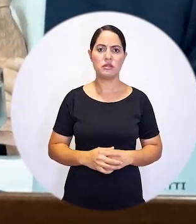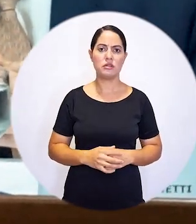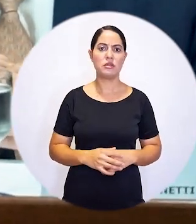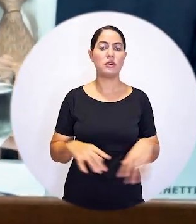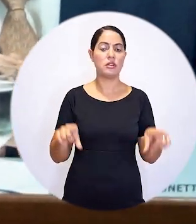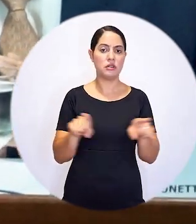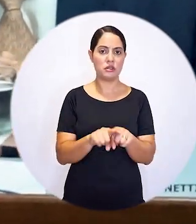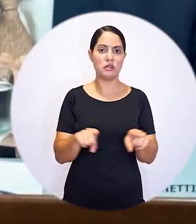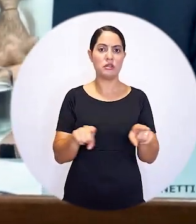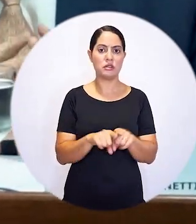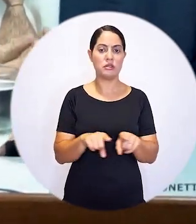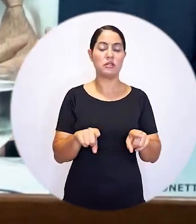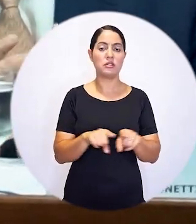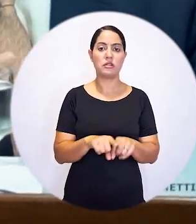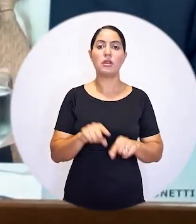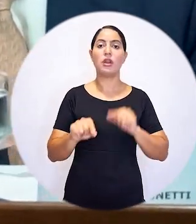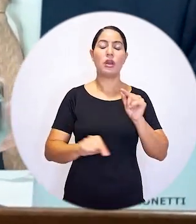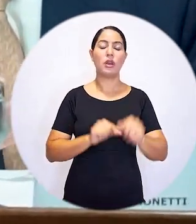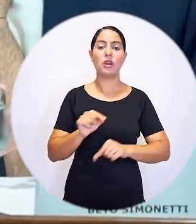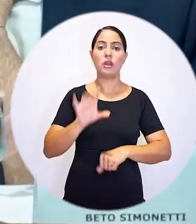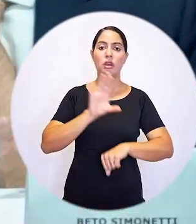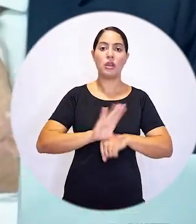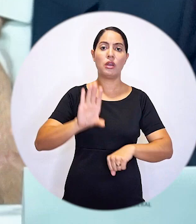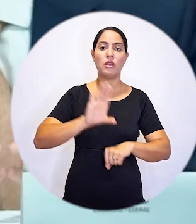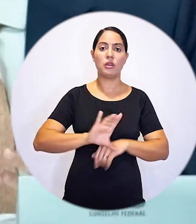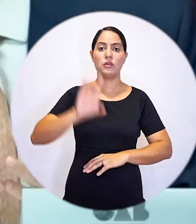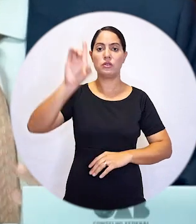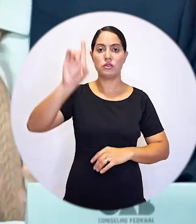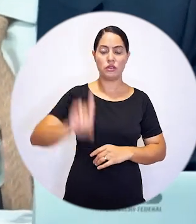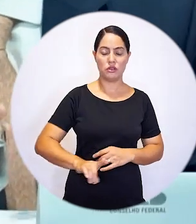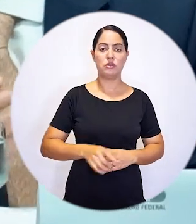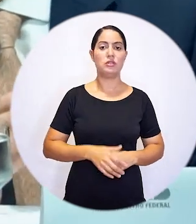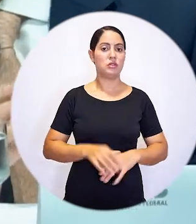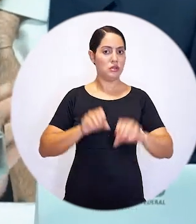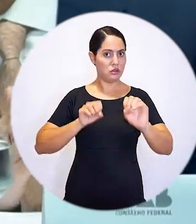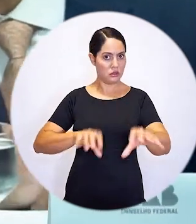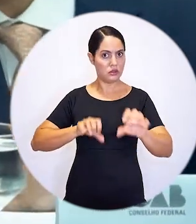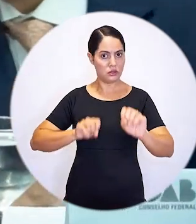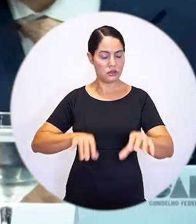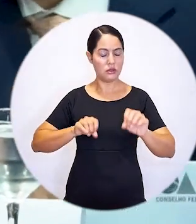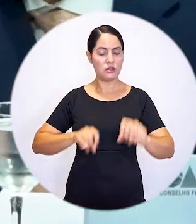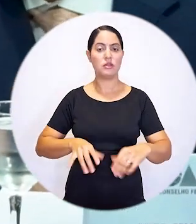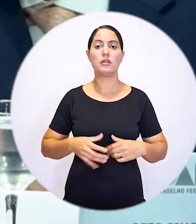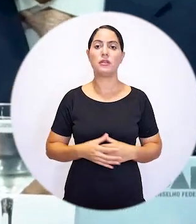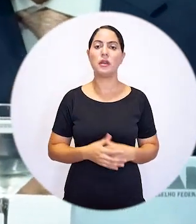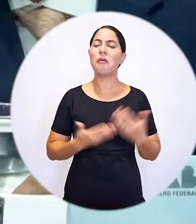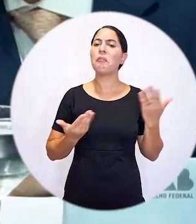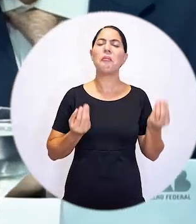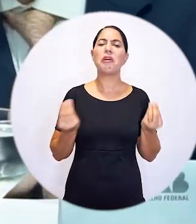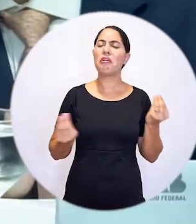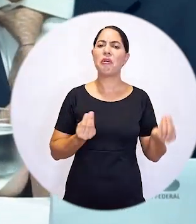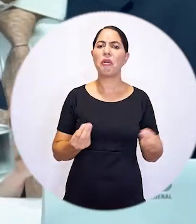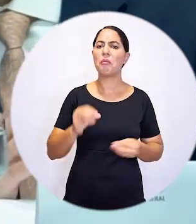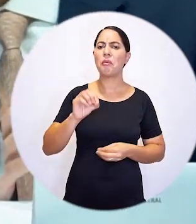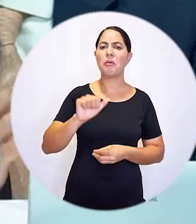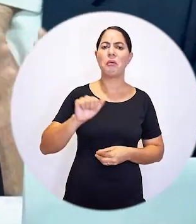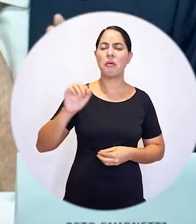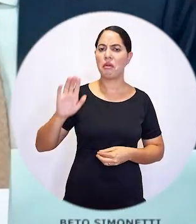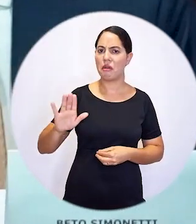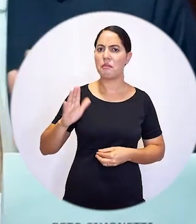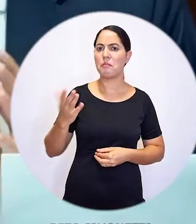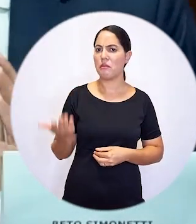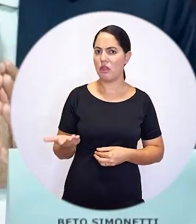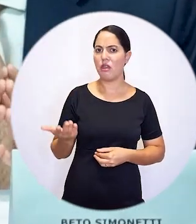combatemos o Instituto do Ensino à Distância nos cursos de Direito, né? O que a Ordem e